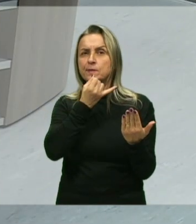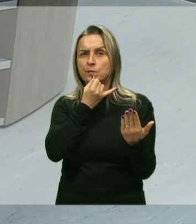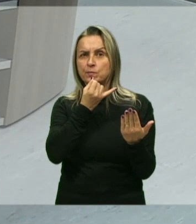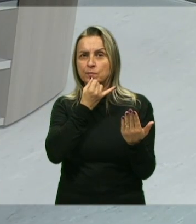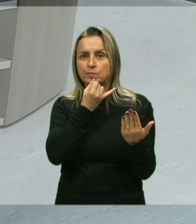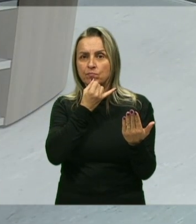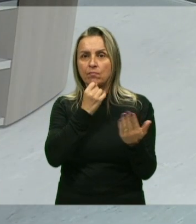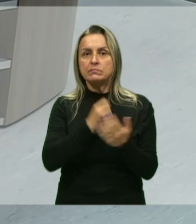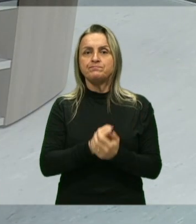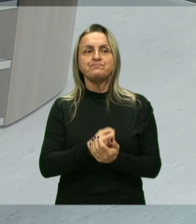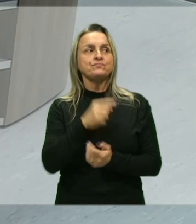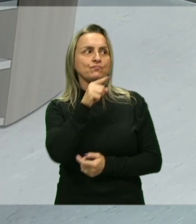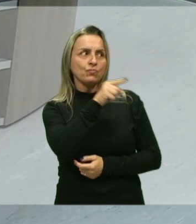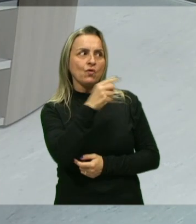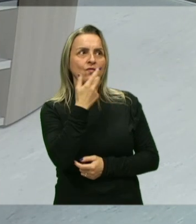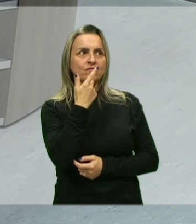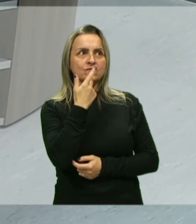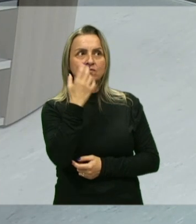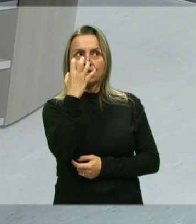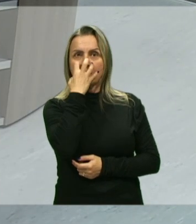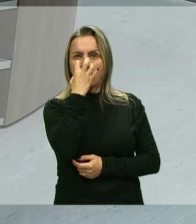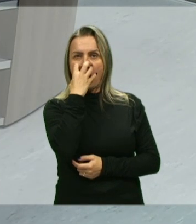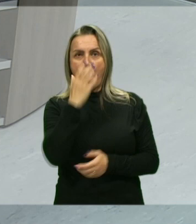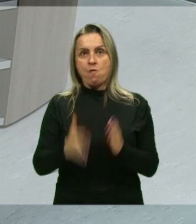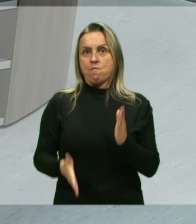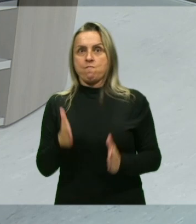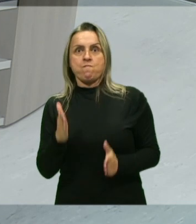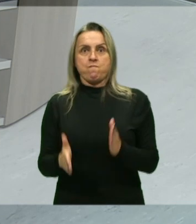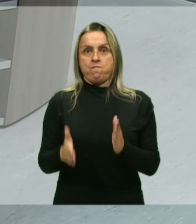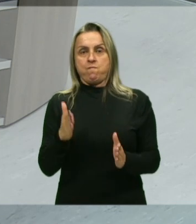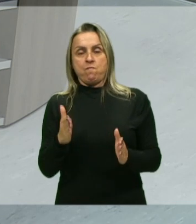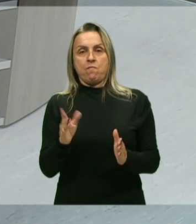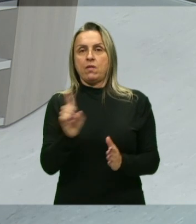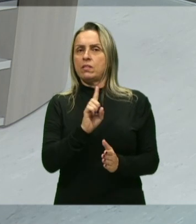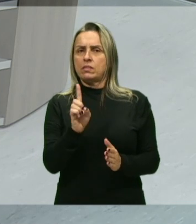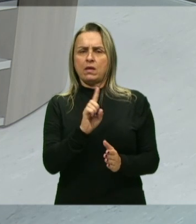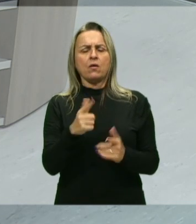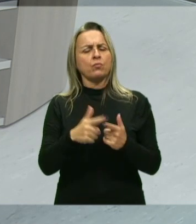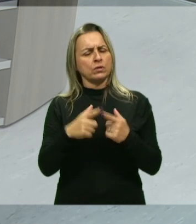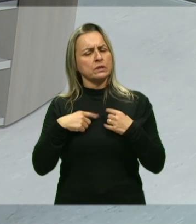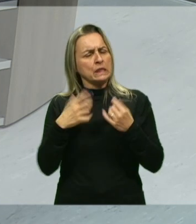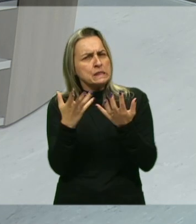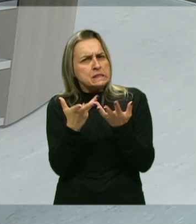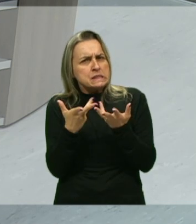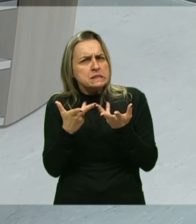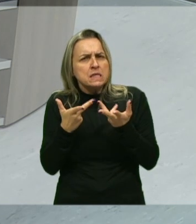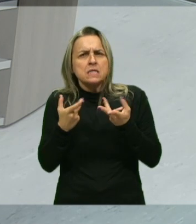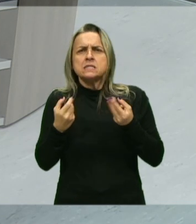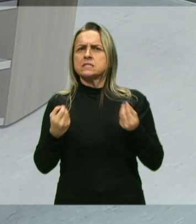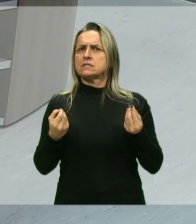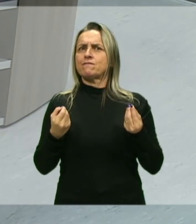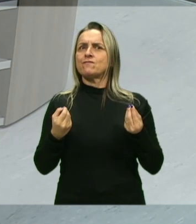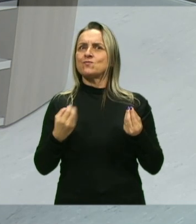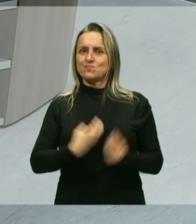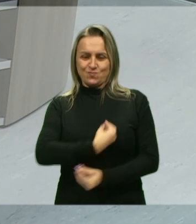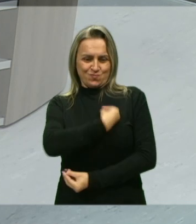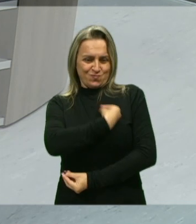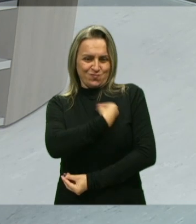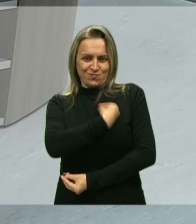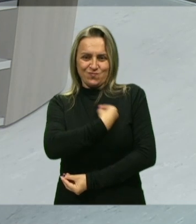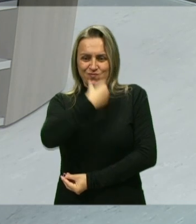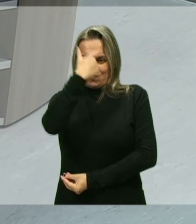cão não é um robozinho. Ele tem toda essa questão da sensibilidade, ele é um ser vivo, ele é um